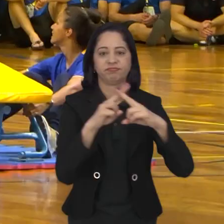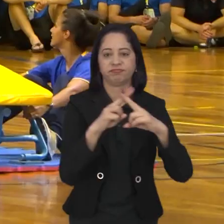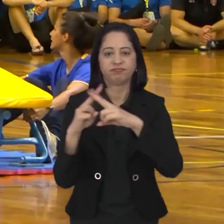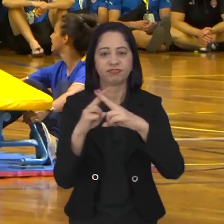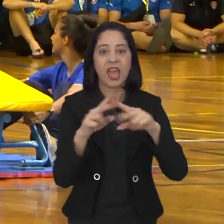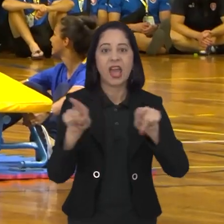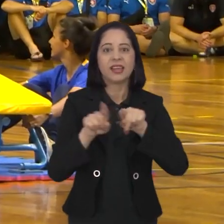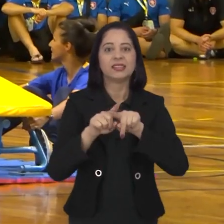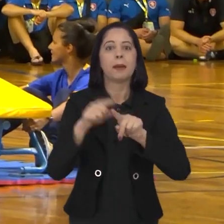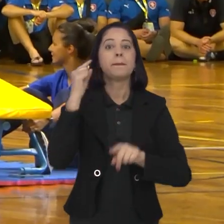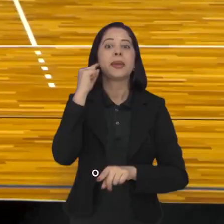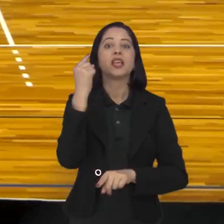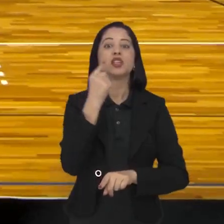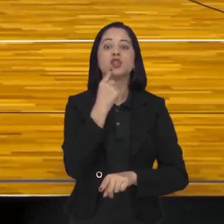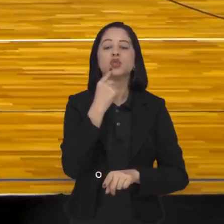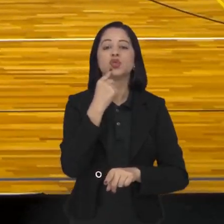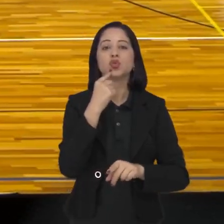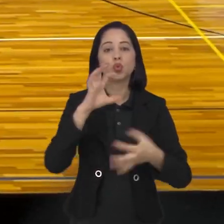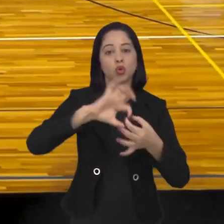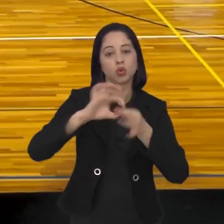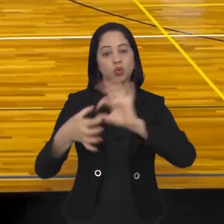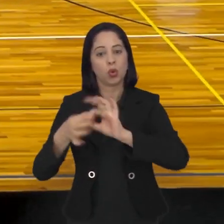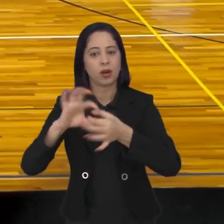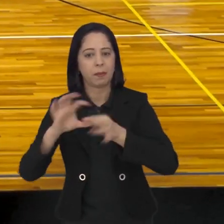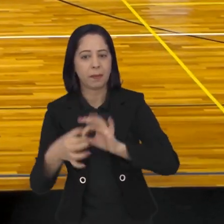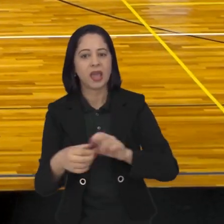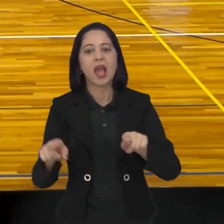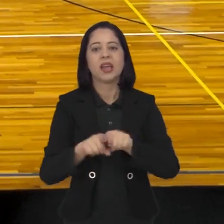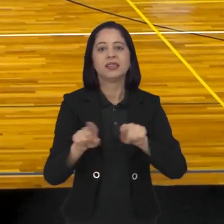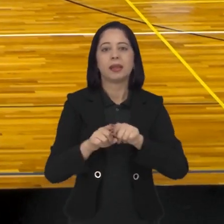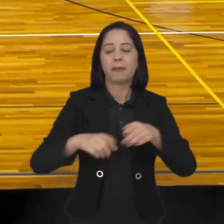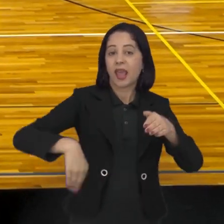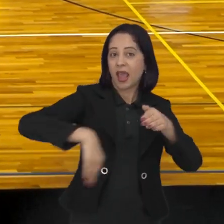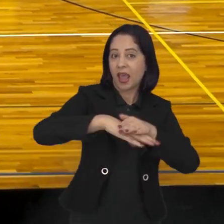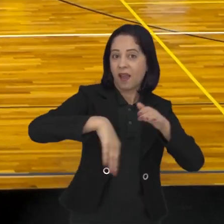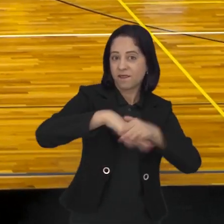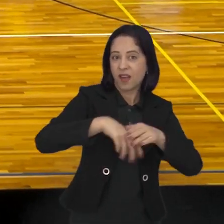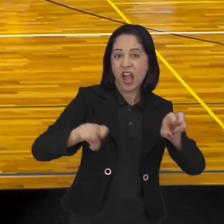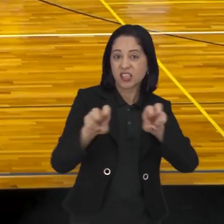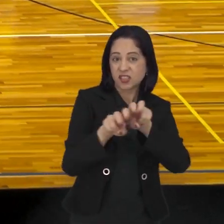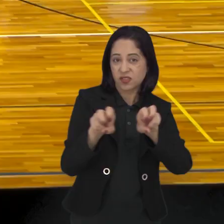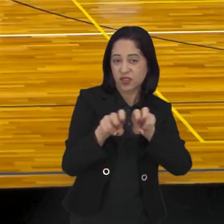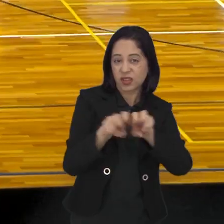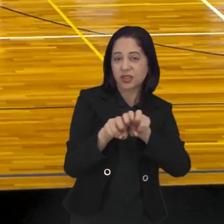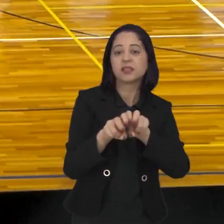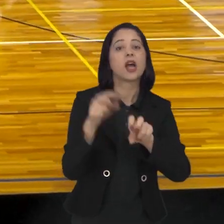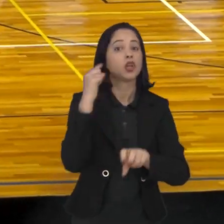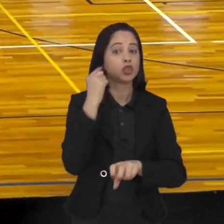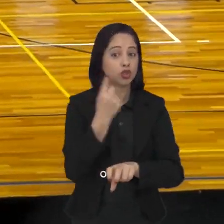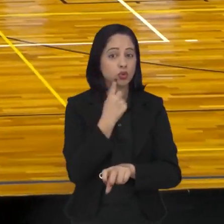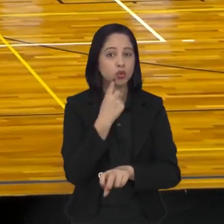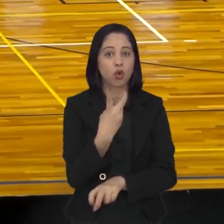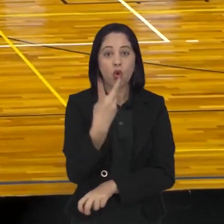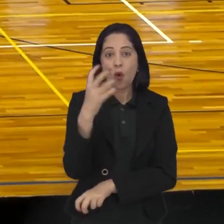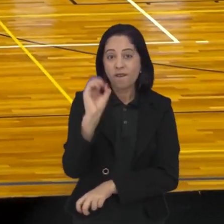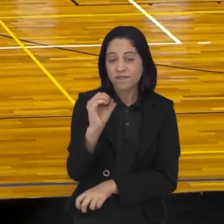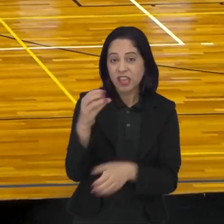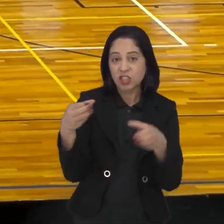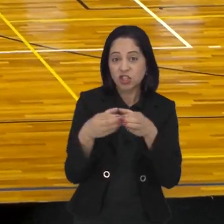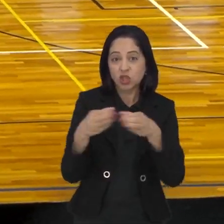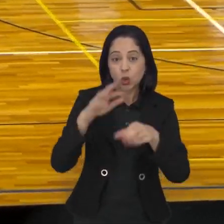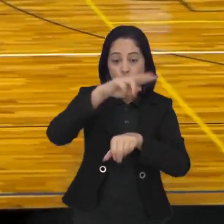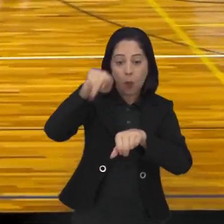a Surdo-Olimpíadas e a Copa do Mundo de Futsal de Surdos, torneio que reuniu 20 seleções e mais